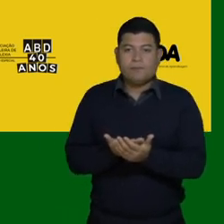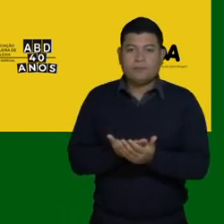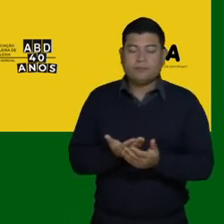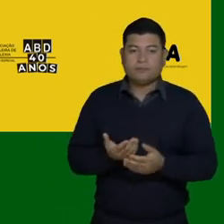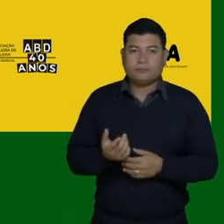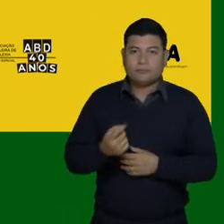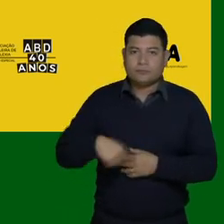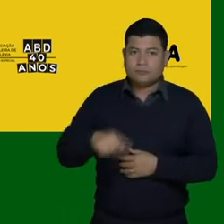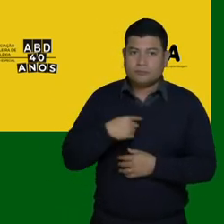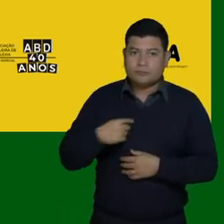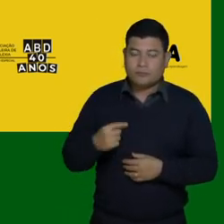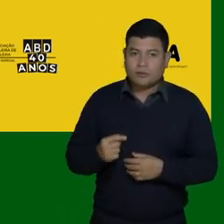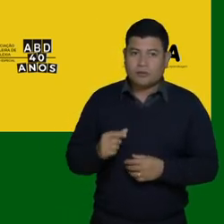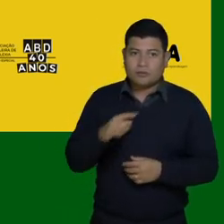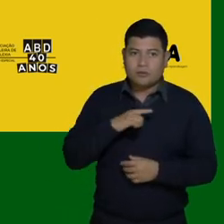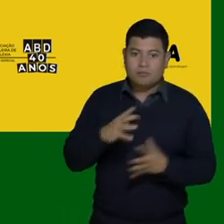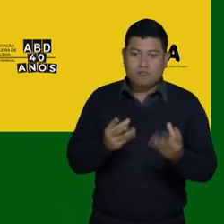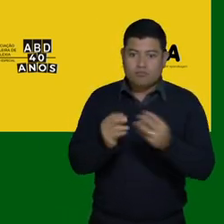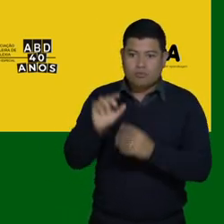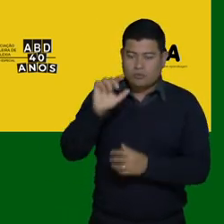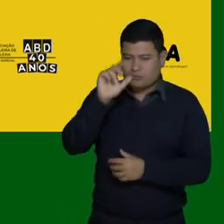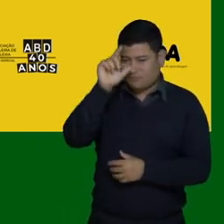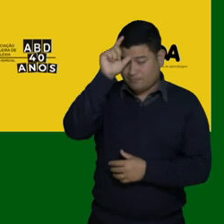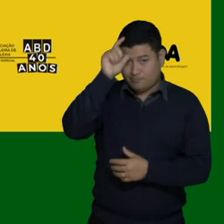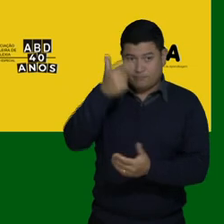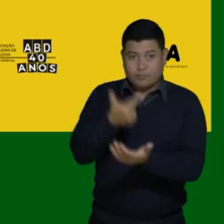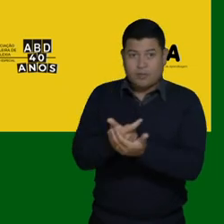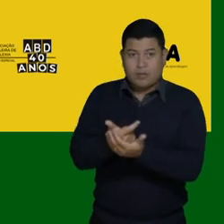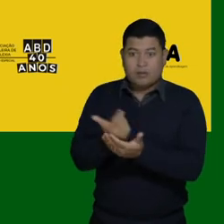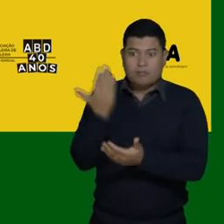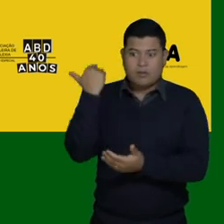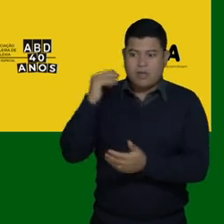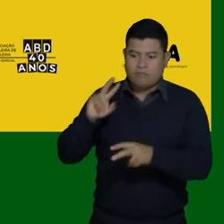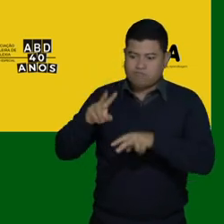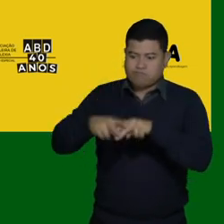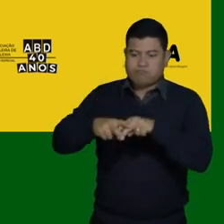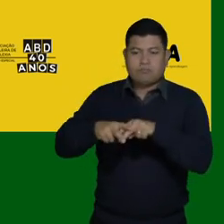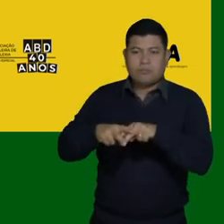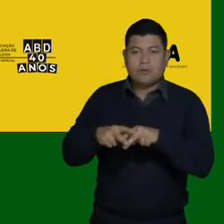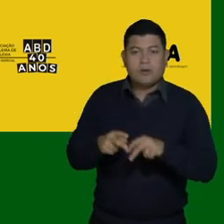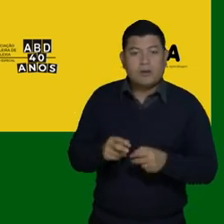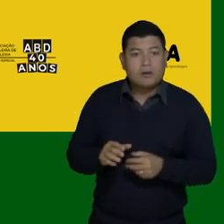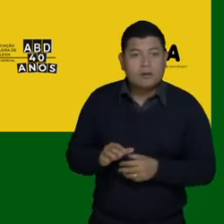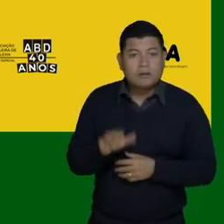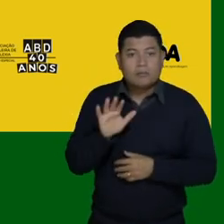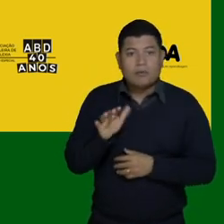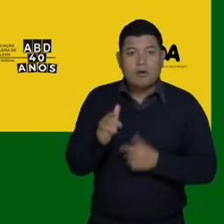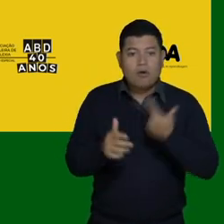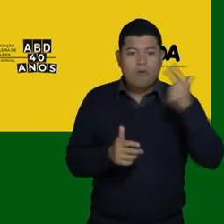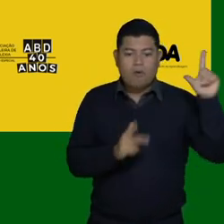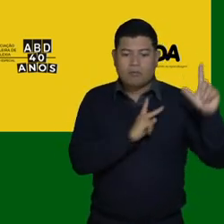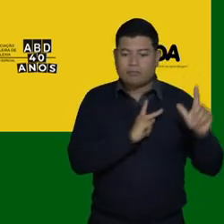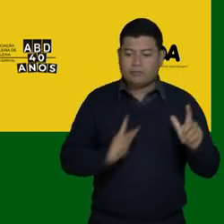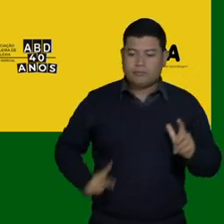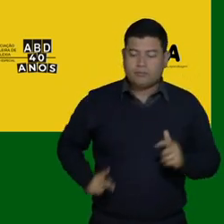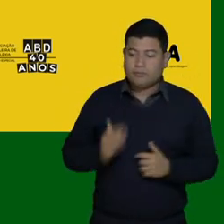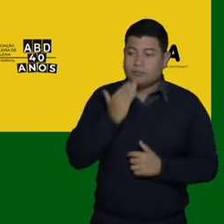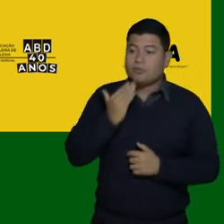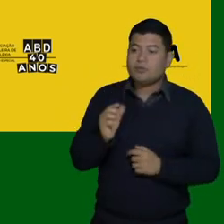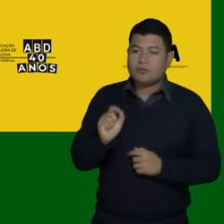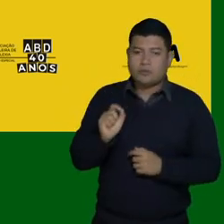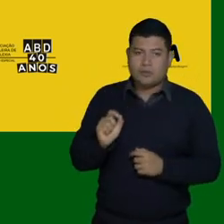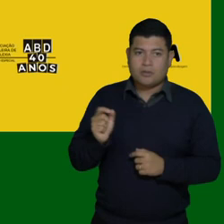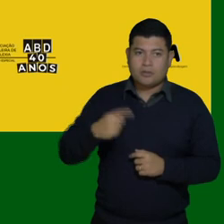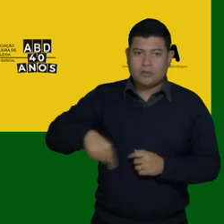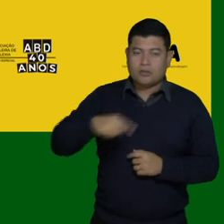recebia muitos disléxicos presos mas a um um outro Presidente pediu pra gente ir até